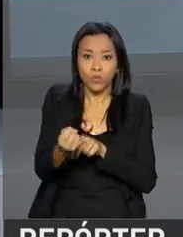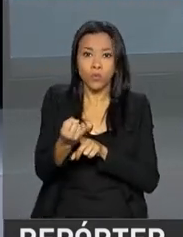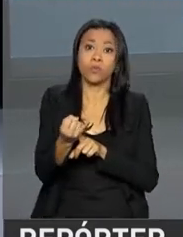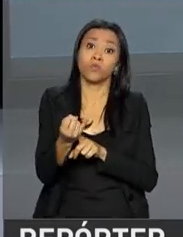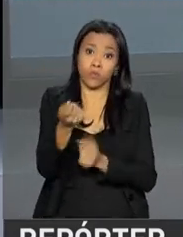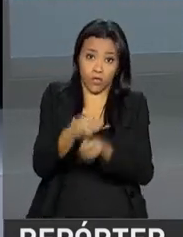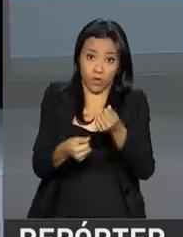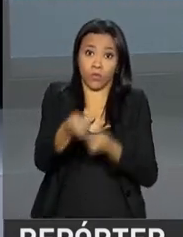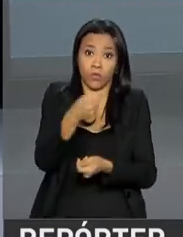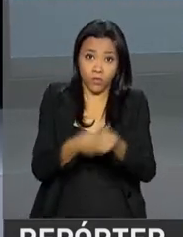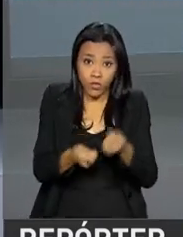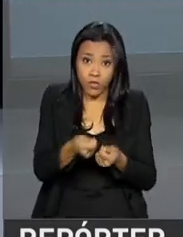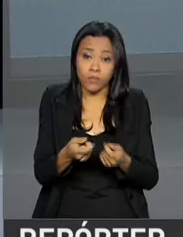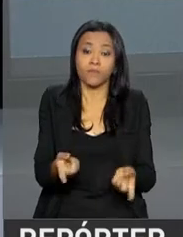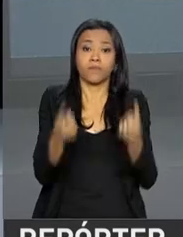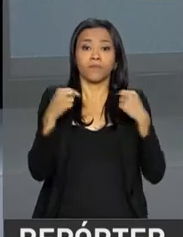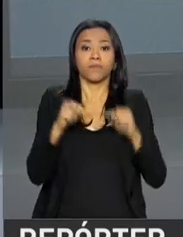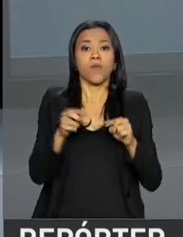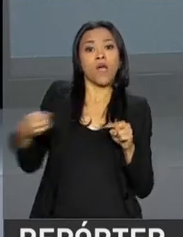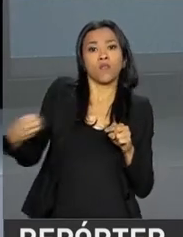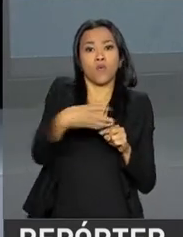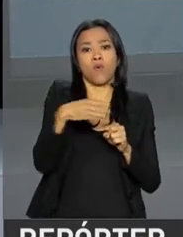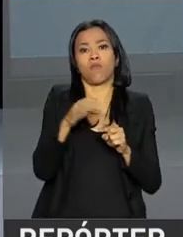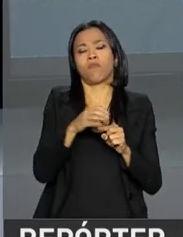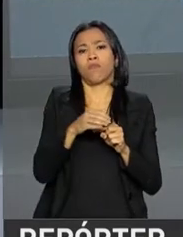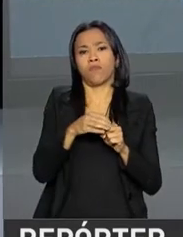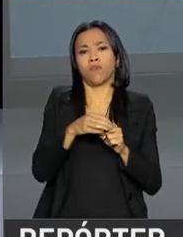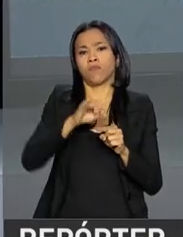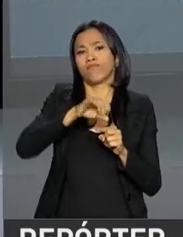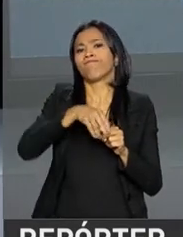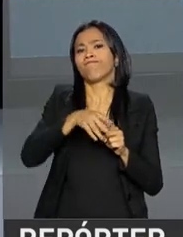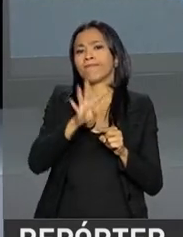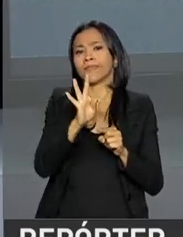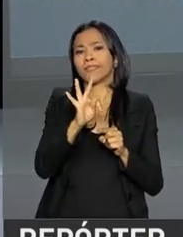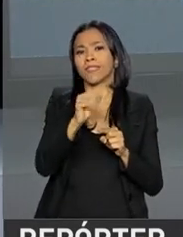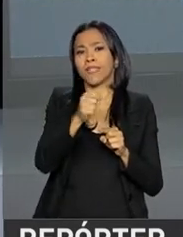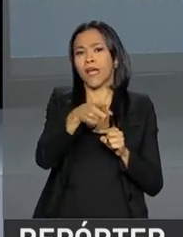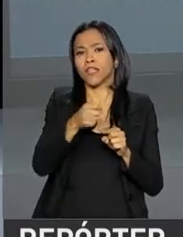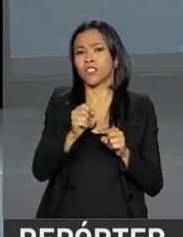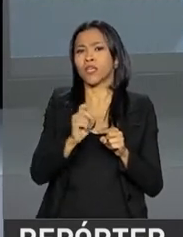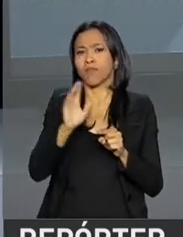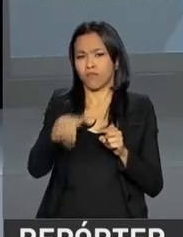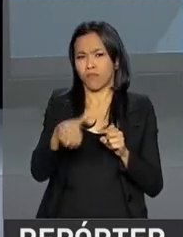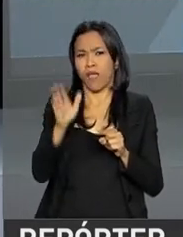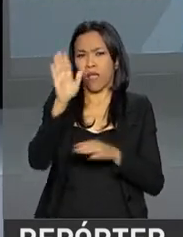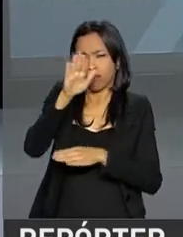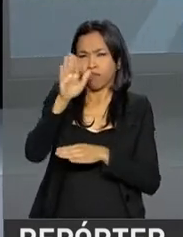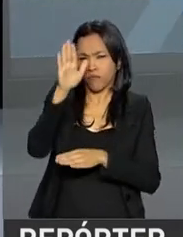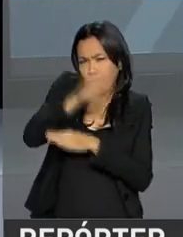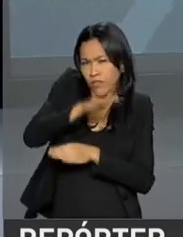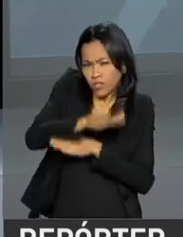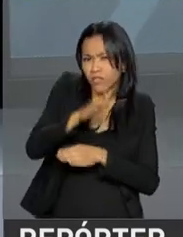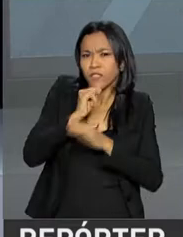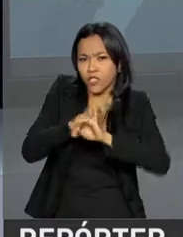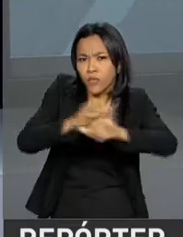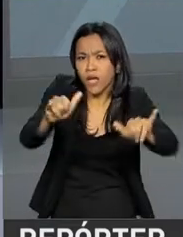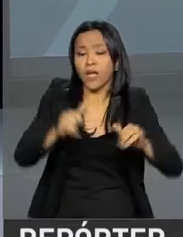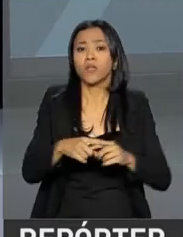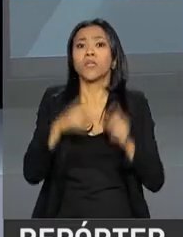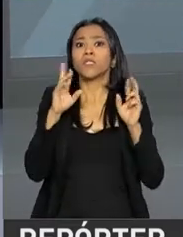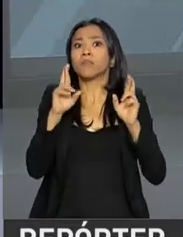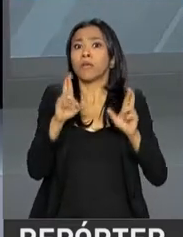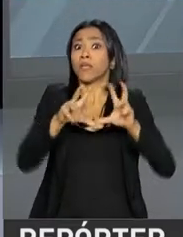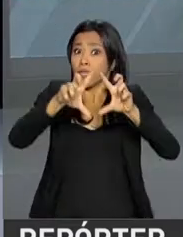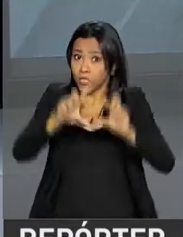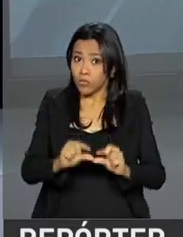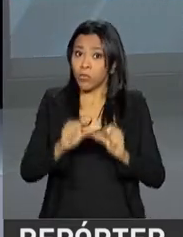a selic a nova taxa será divulgado no fim do dia ea expectativa do mercado é que a taxa caia para algo